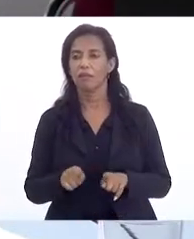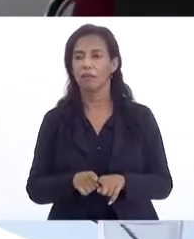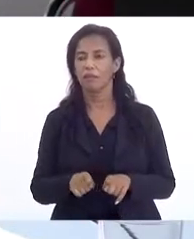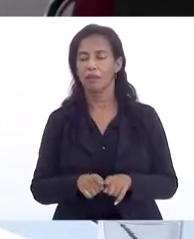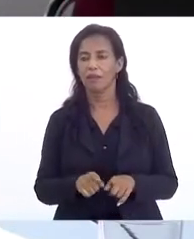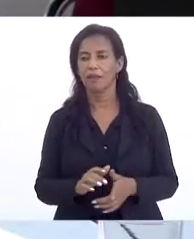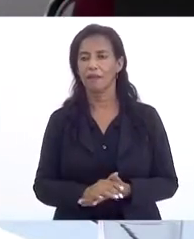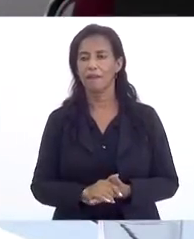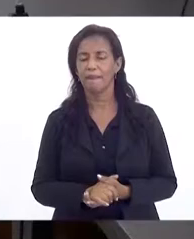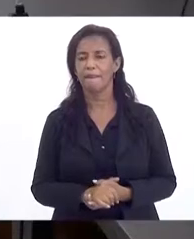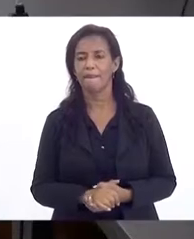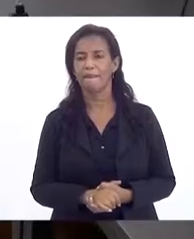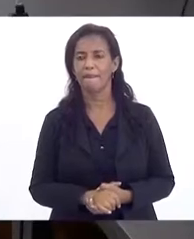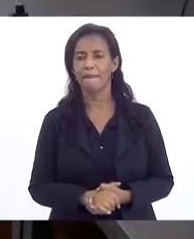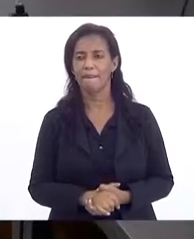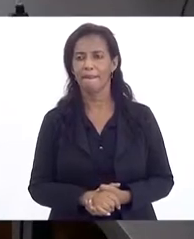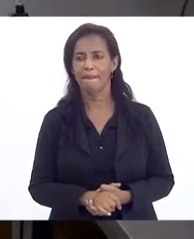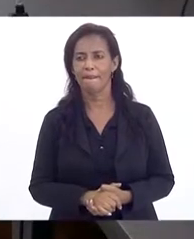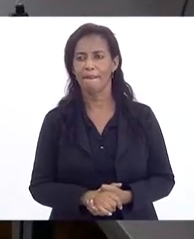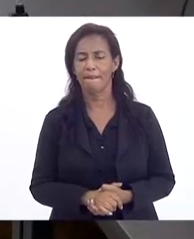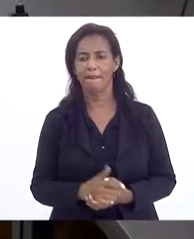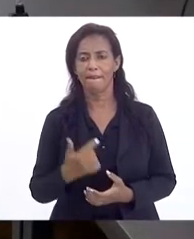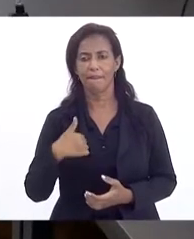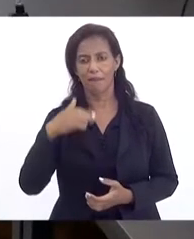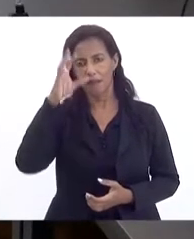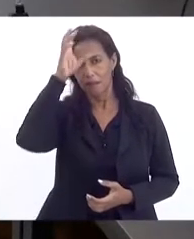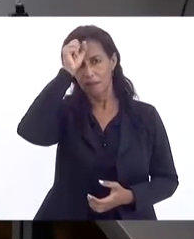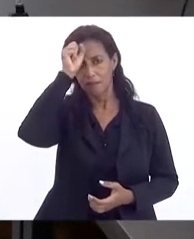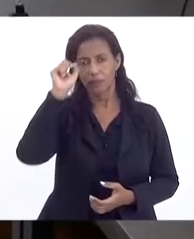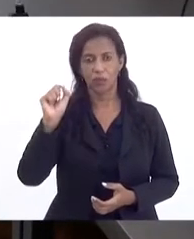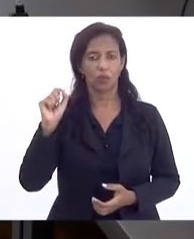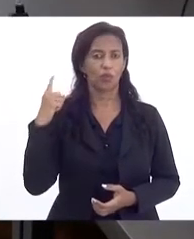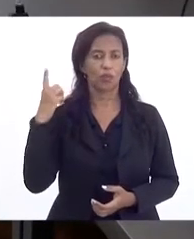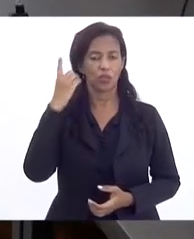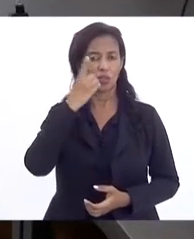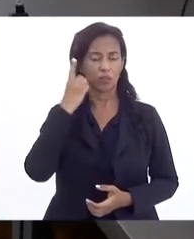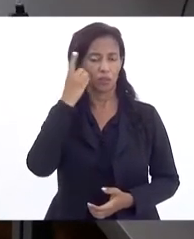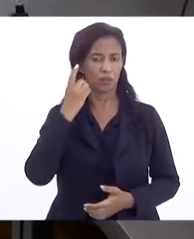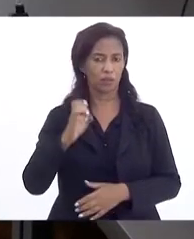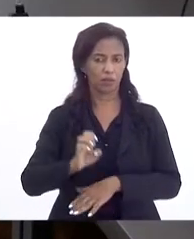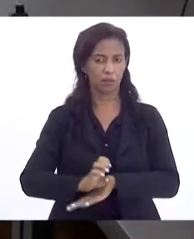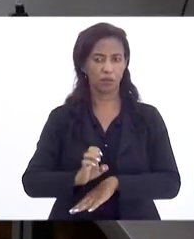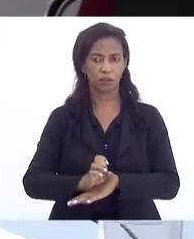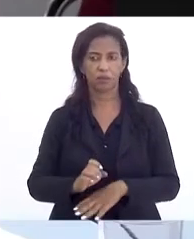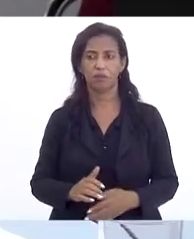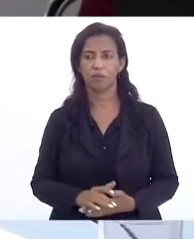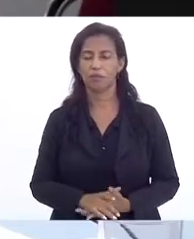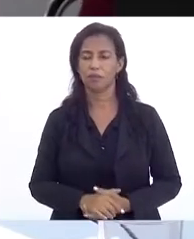Além do mais, vamos garantir a palavra. Além do mais, eu aprendi com um ex-deputado estadual,